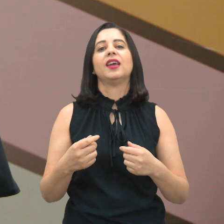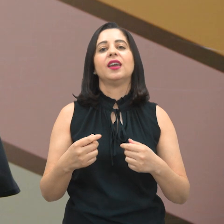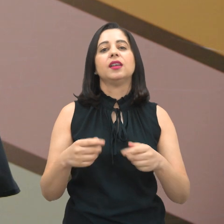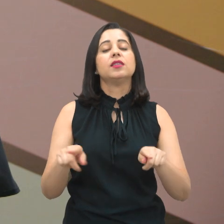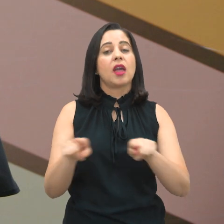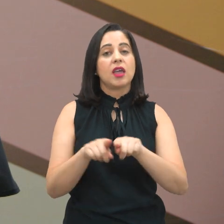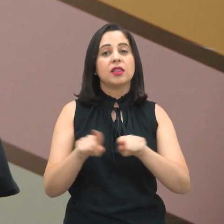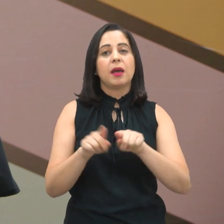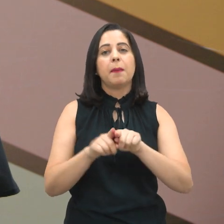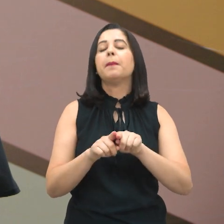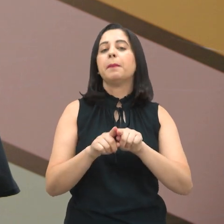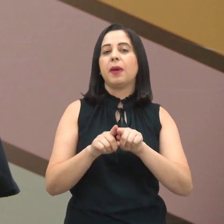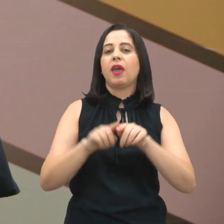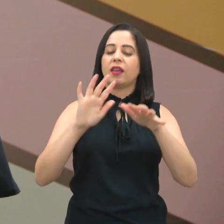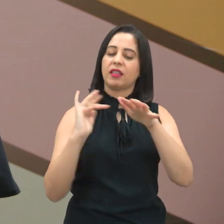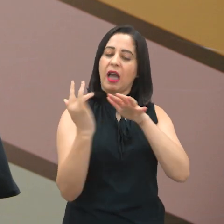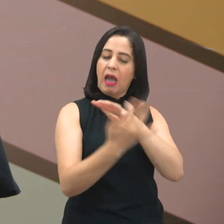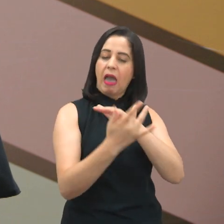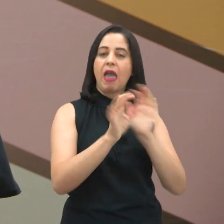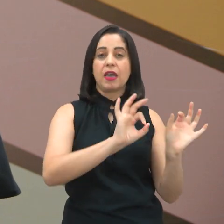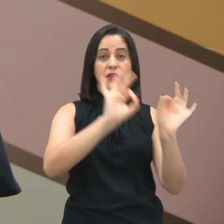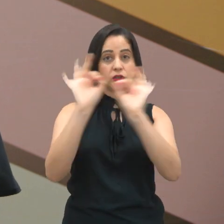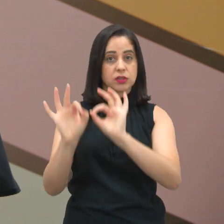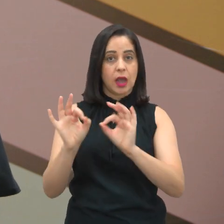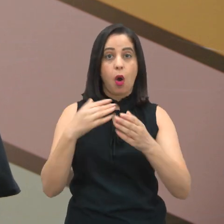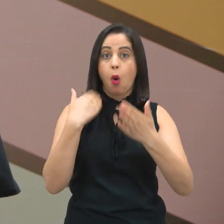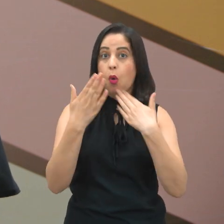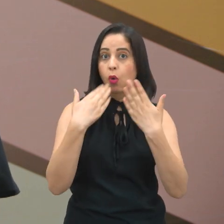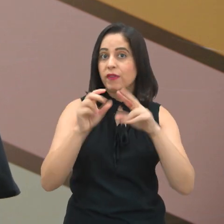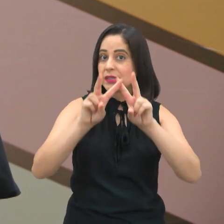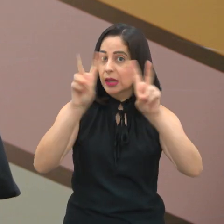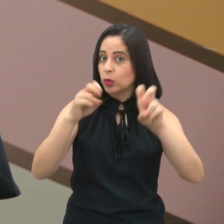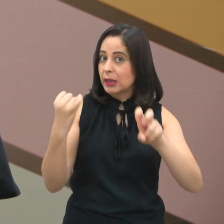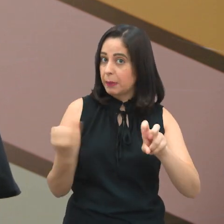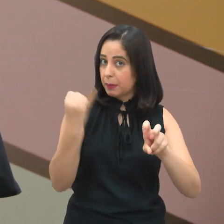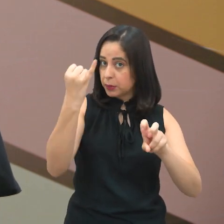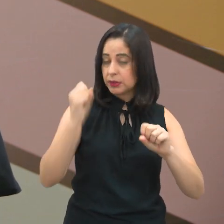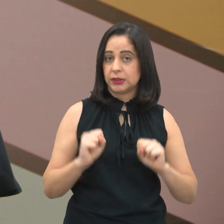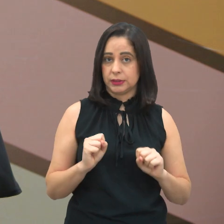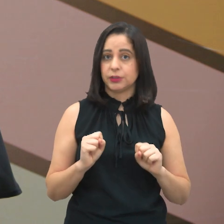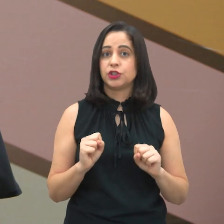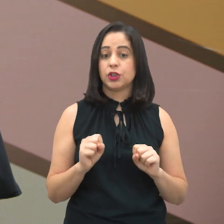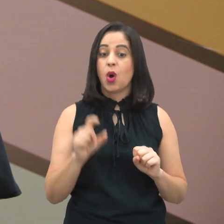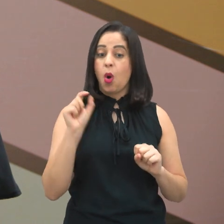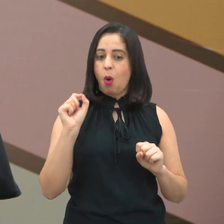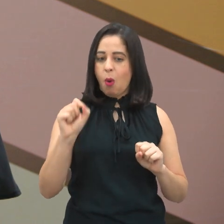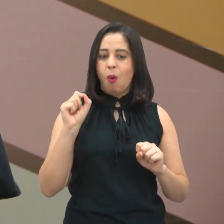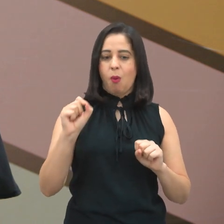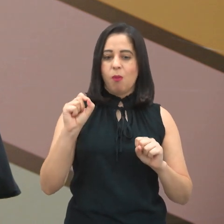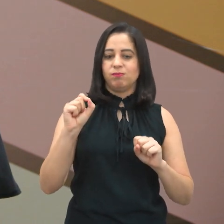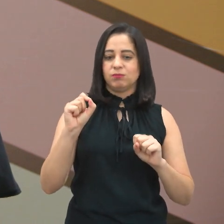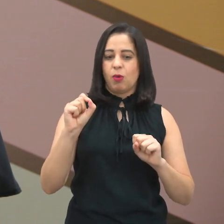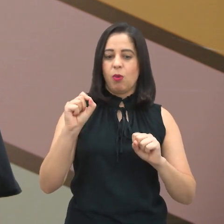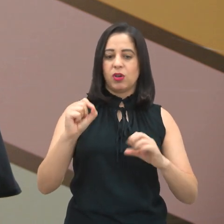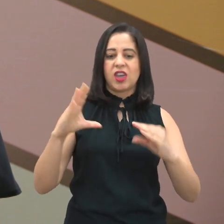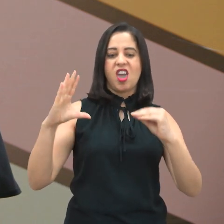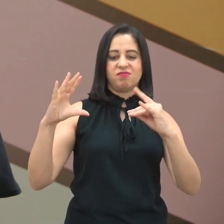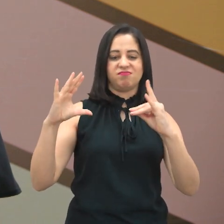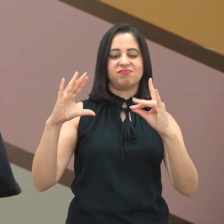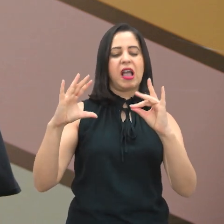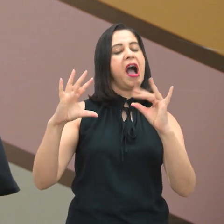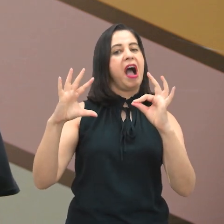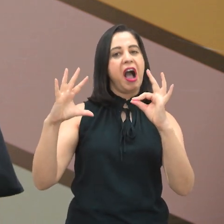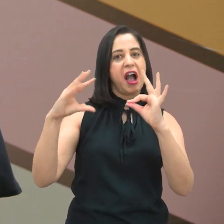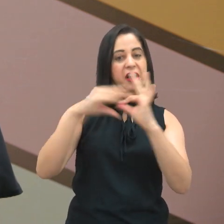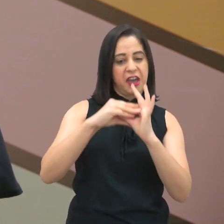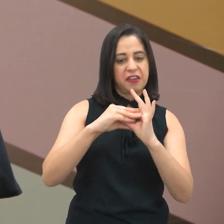nas multiplataformas da TV Câmara para falarmos de um assunto muito importante, a questão da infecção pelo HIV, a AIDS